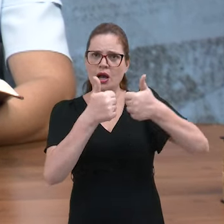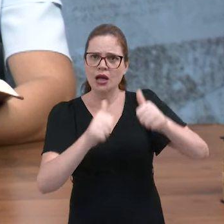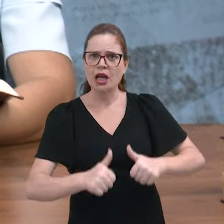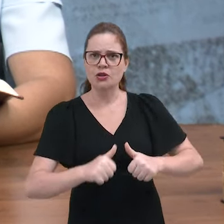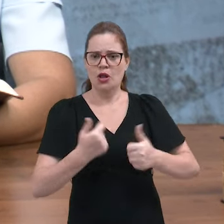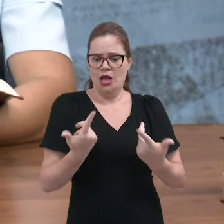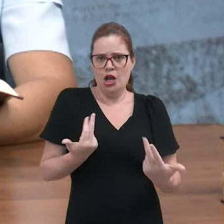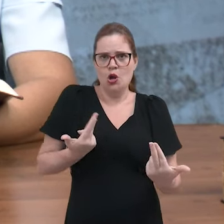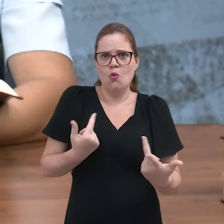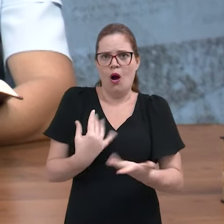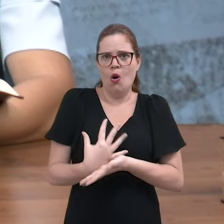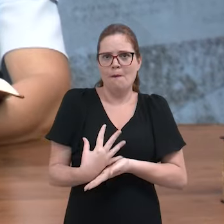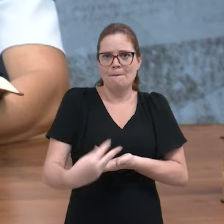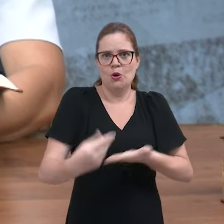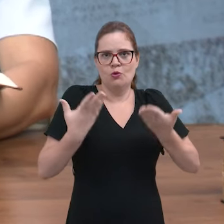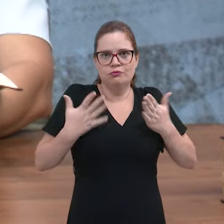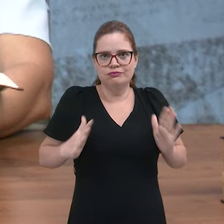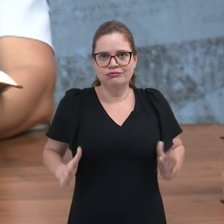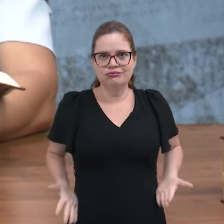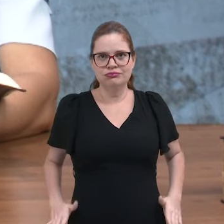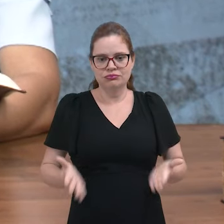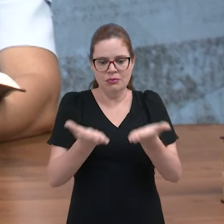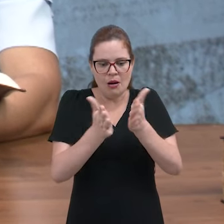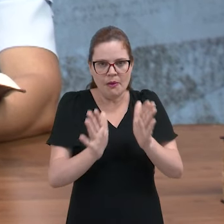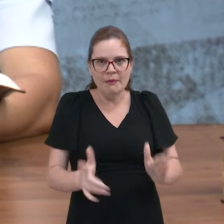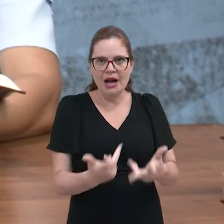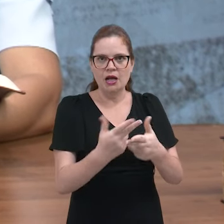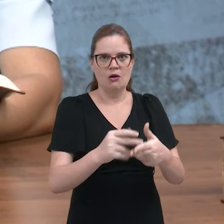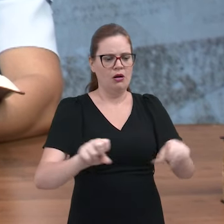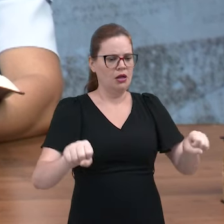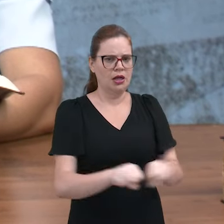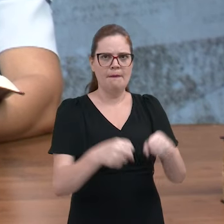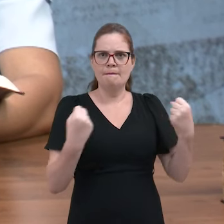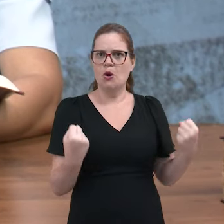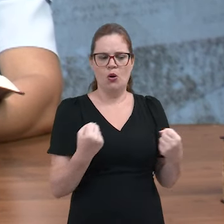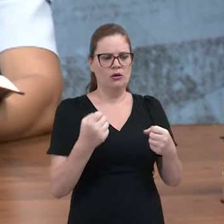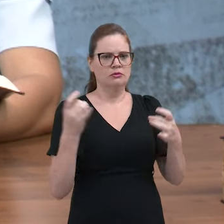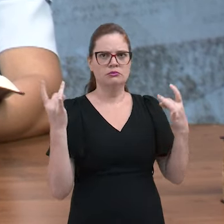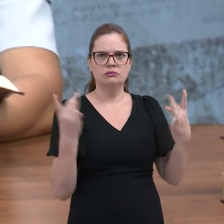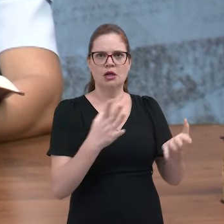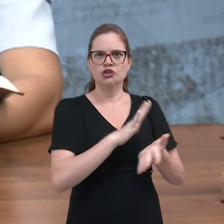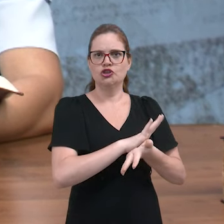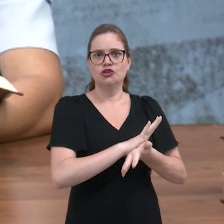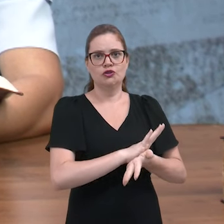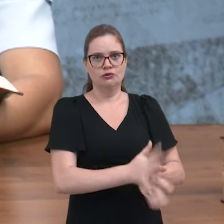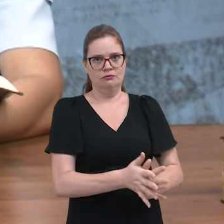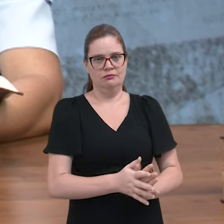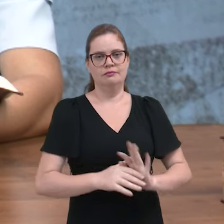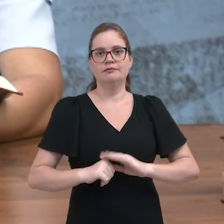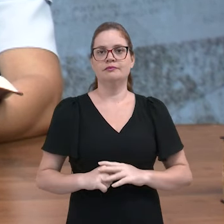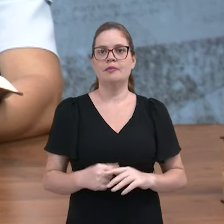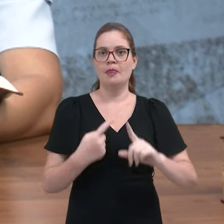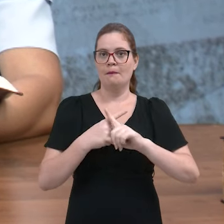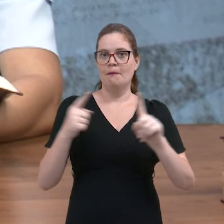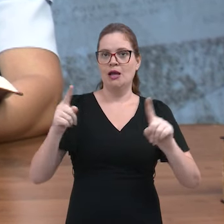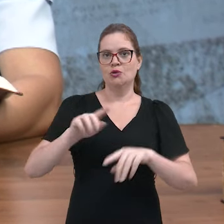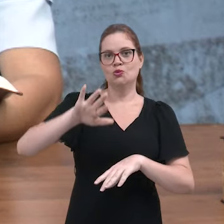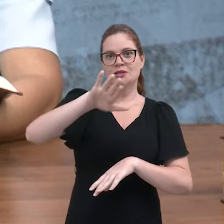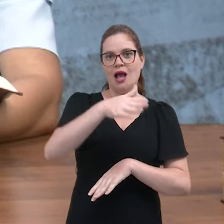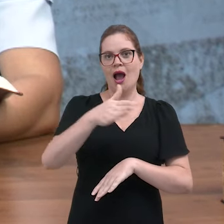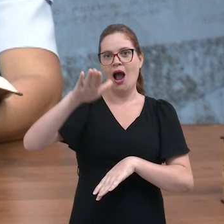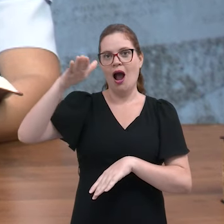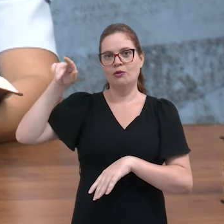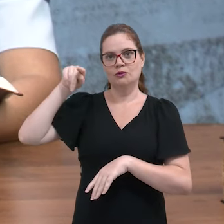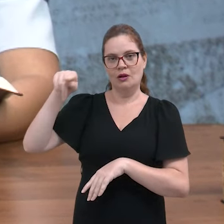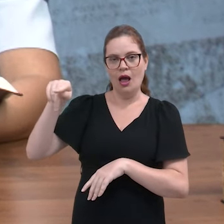o queimou junto ao ribeiro de Cedrom. Os altos, porém, se não tiraram.